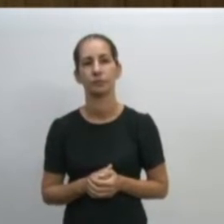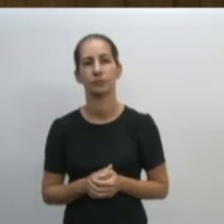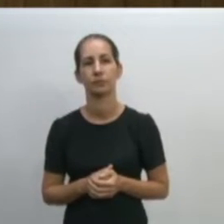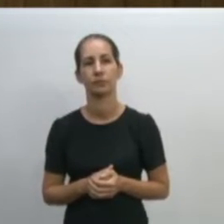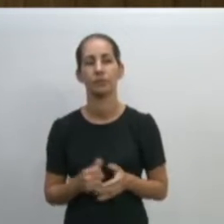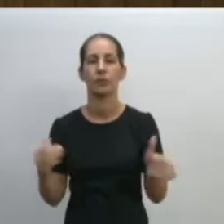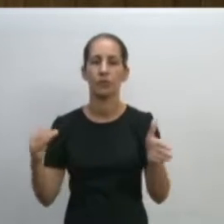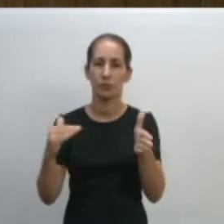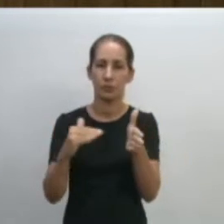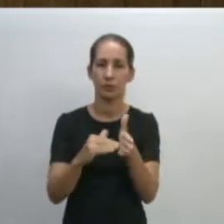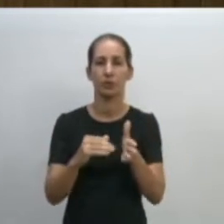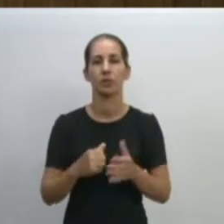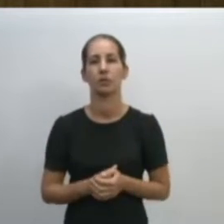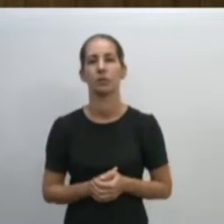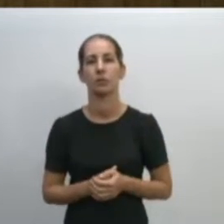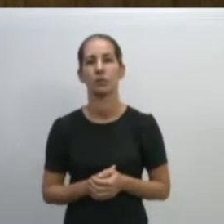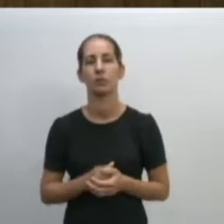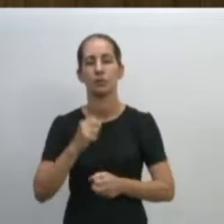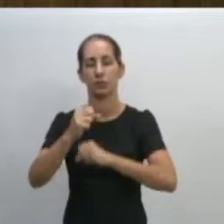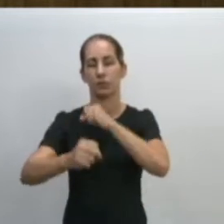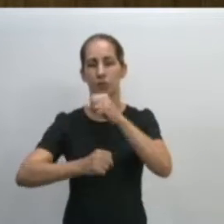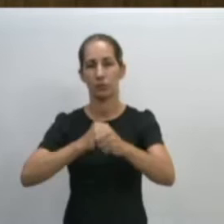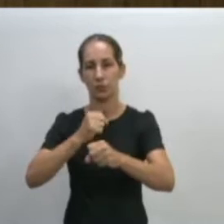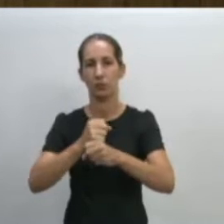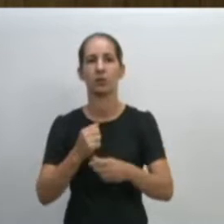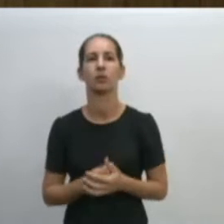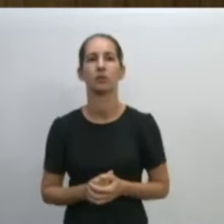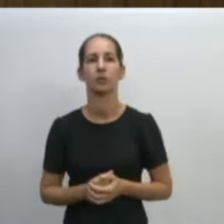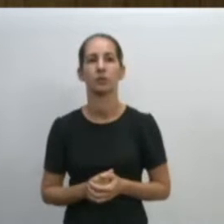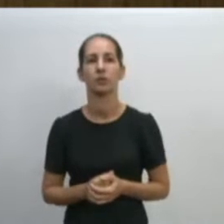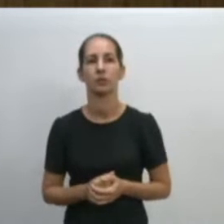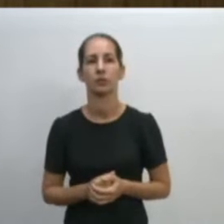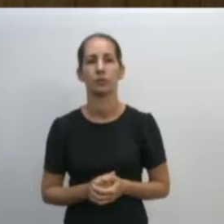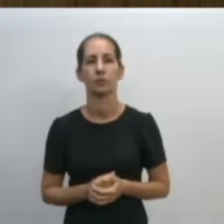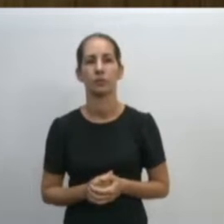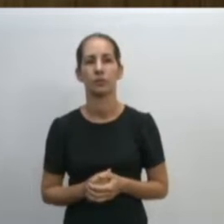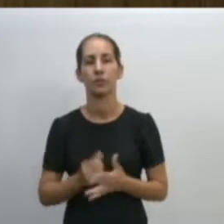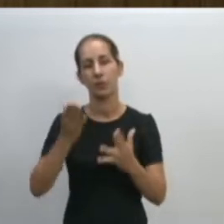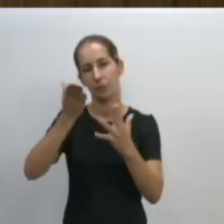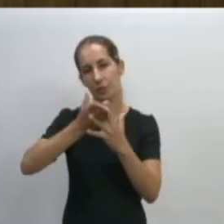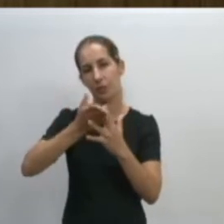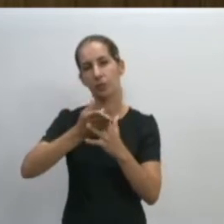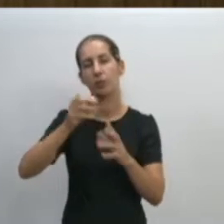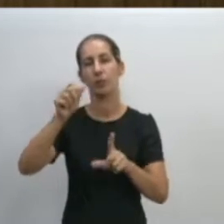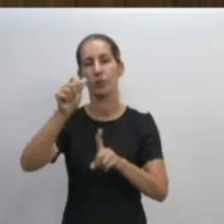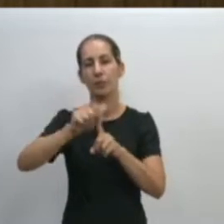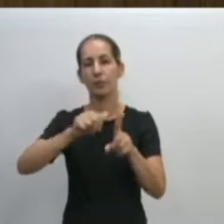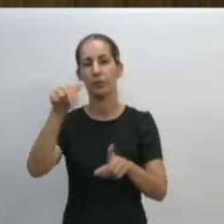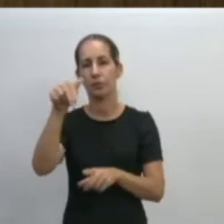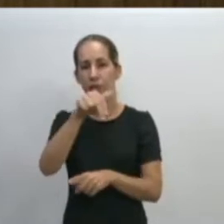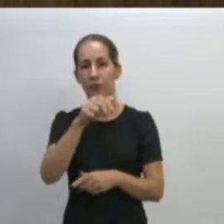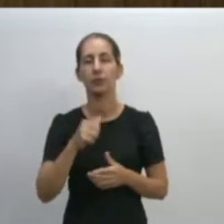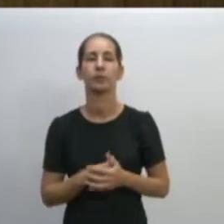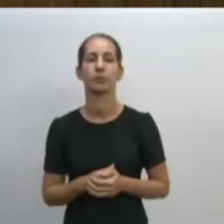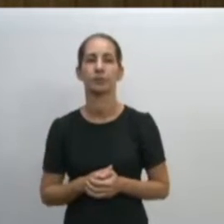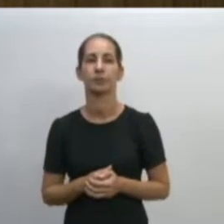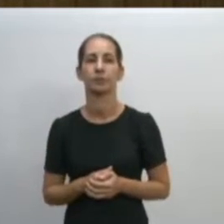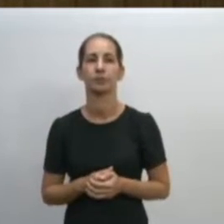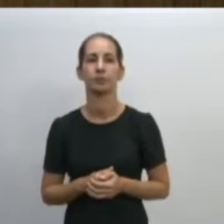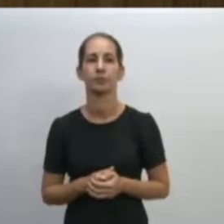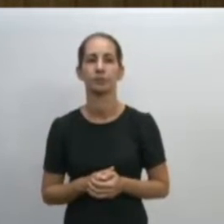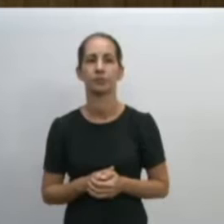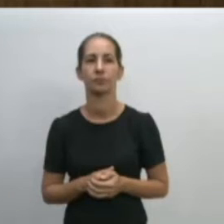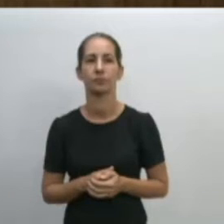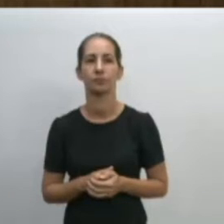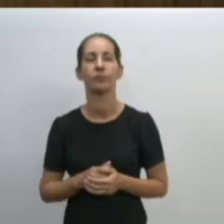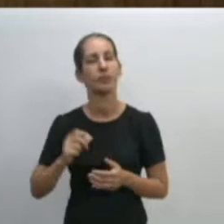do final do ano, né? A gente está aqui agora no meio de novembro e a gente vem... Né,